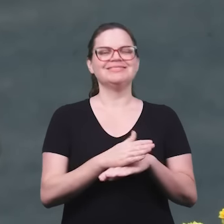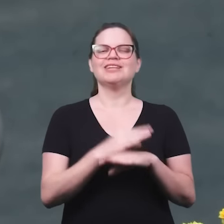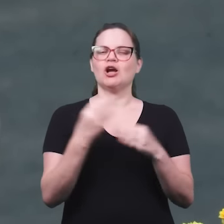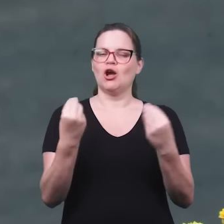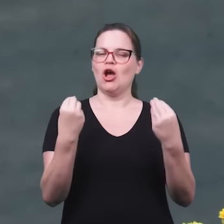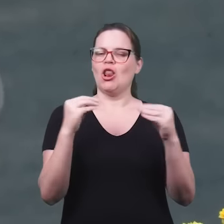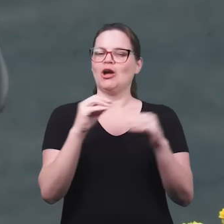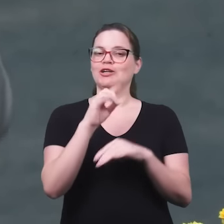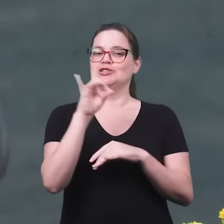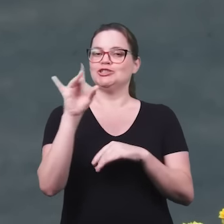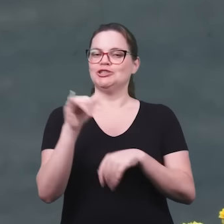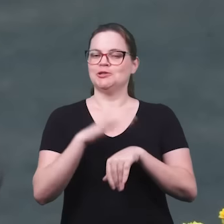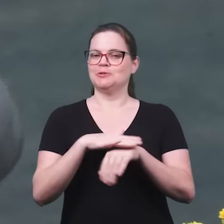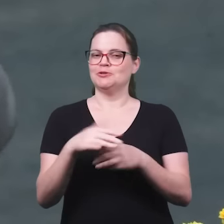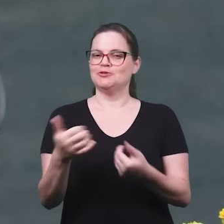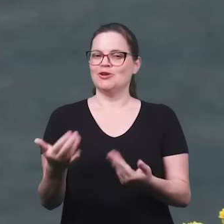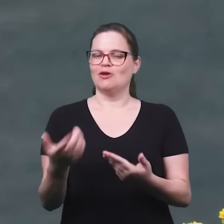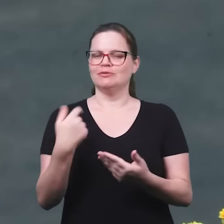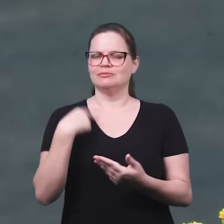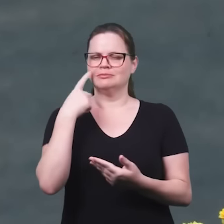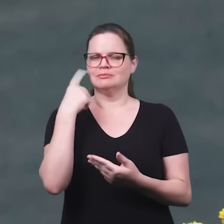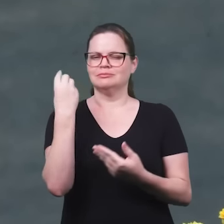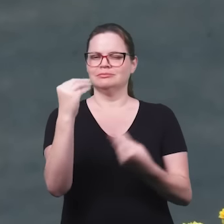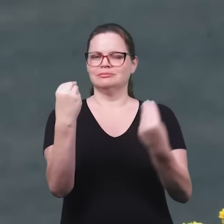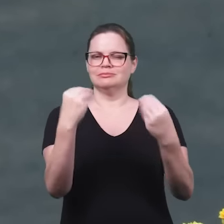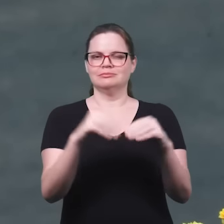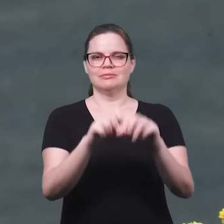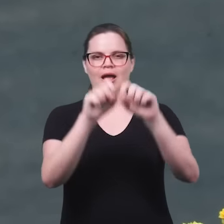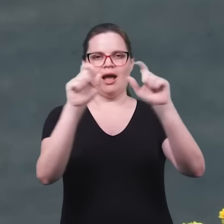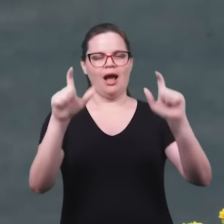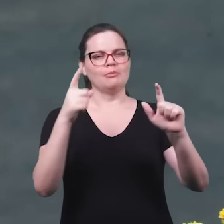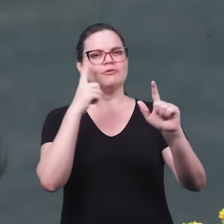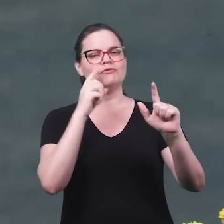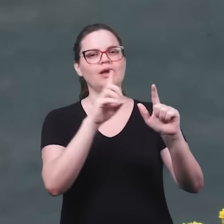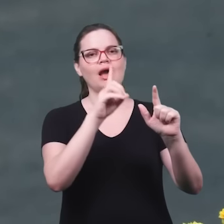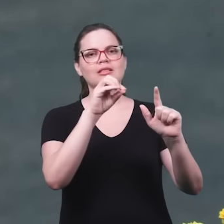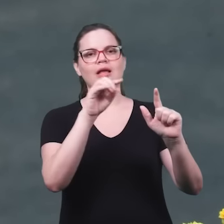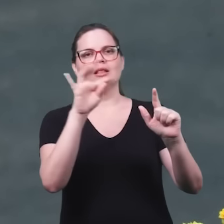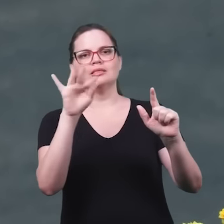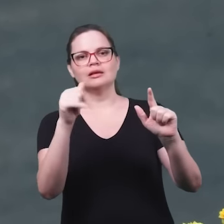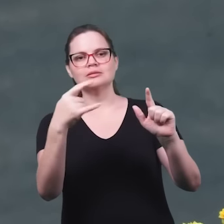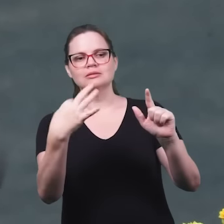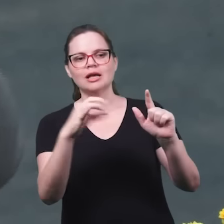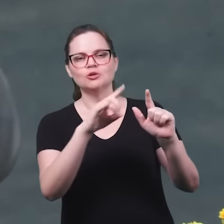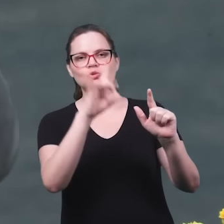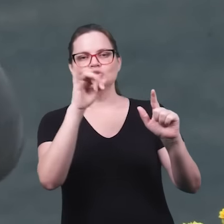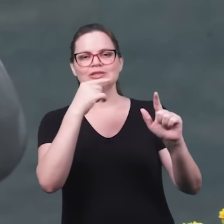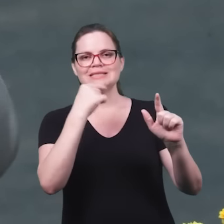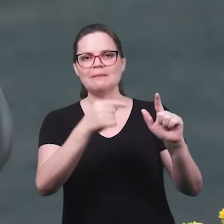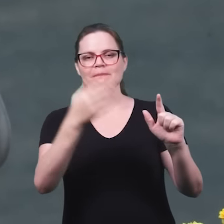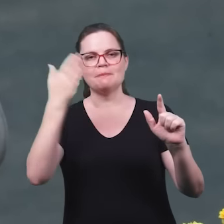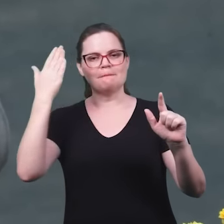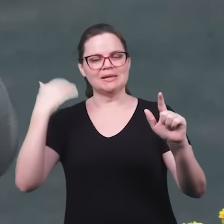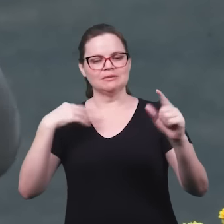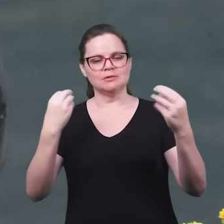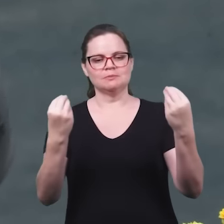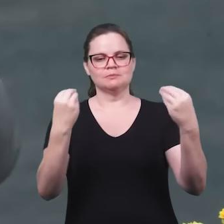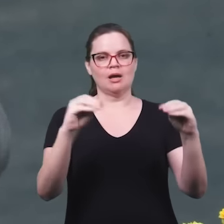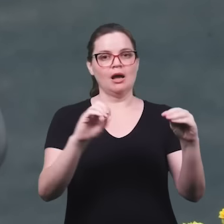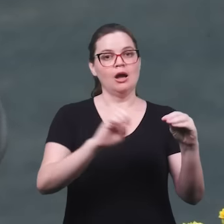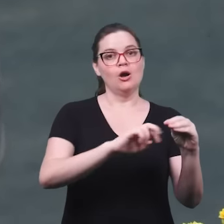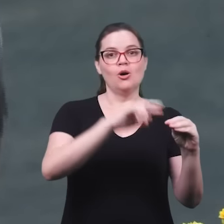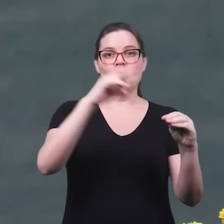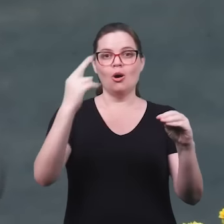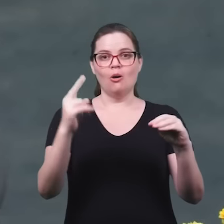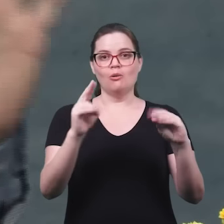da Minha Mocidade, vai aparecer a nossa playlist, você vai lá, olha pela data, assiste ao programa da semana passada, ou então você faz uma maratona,